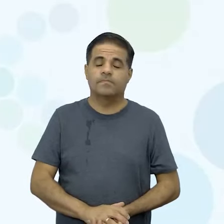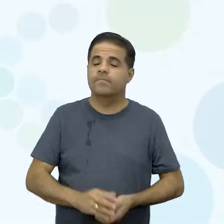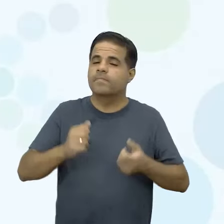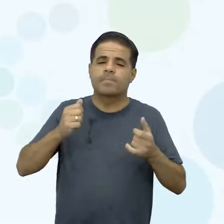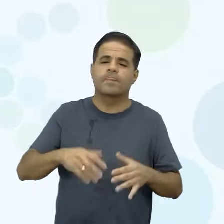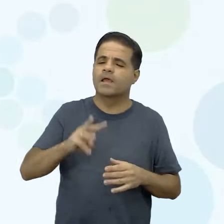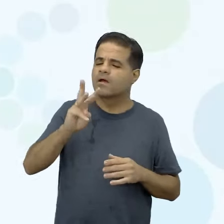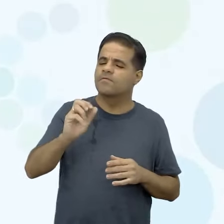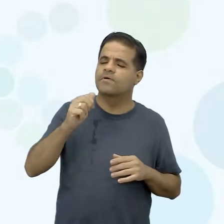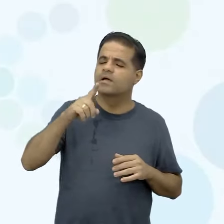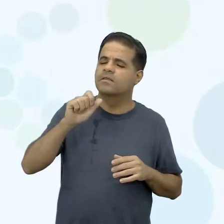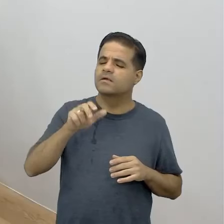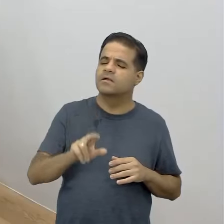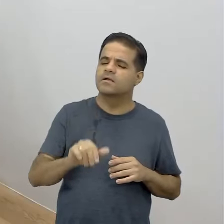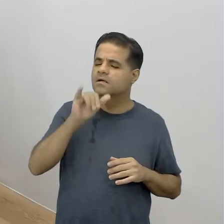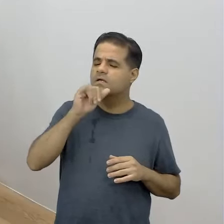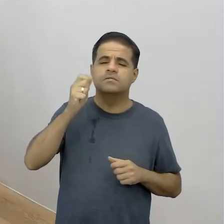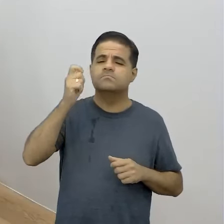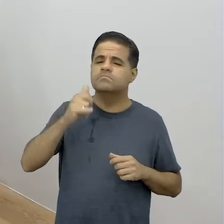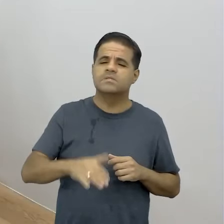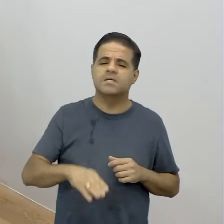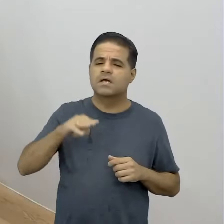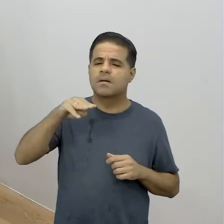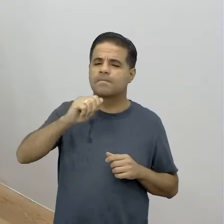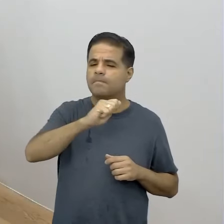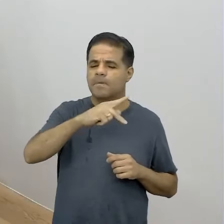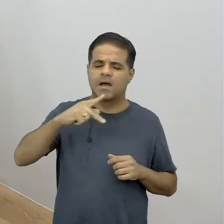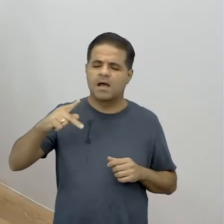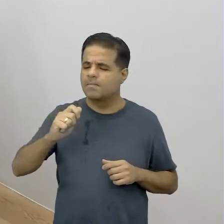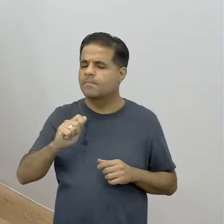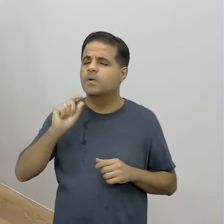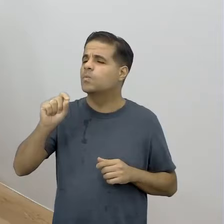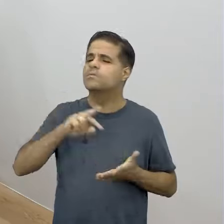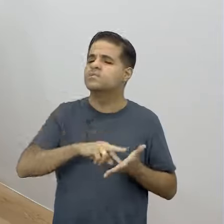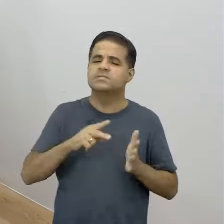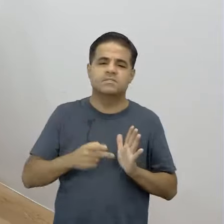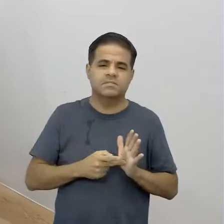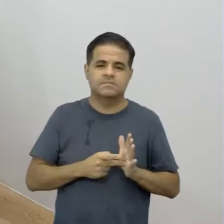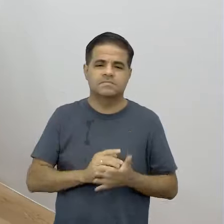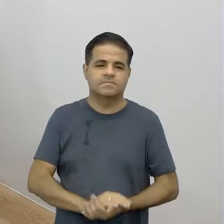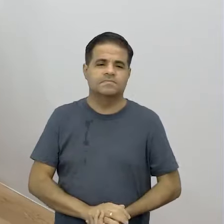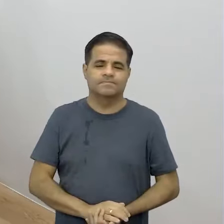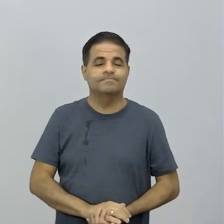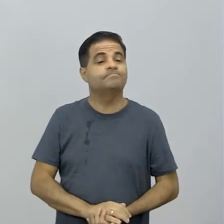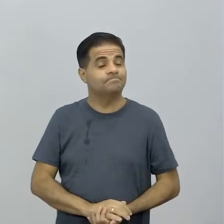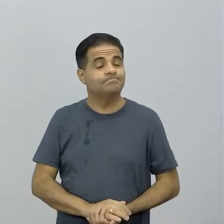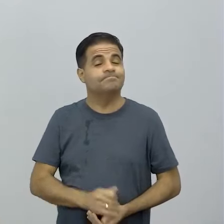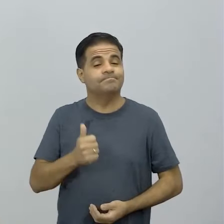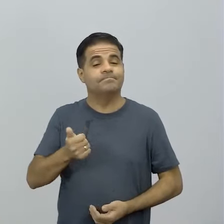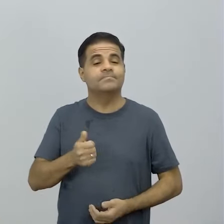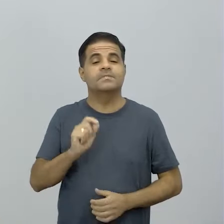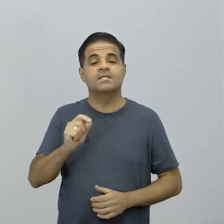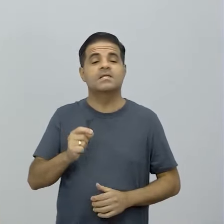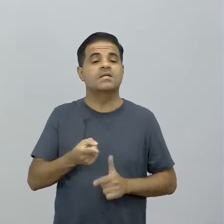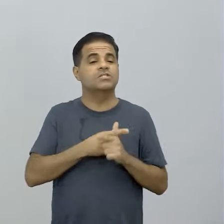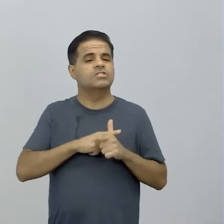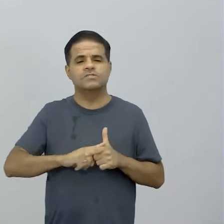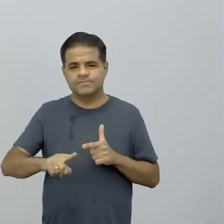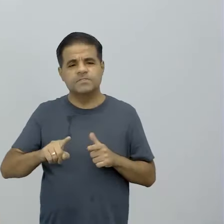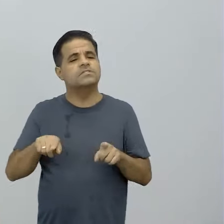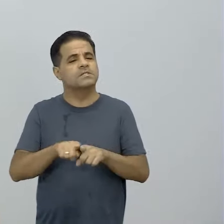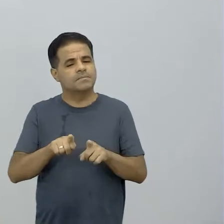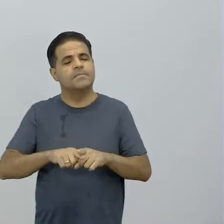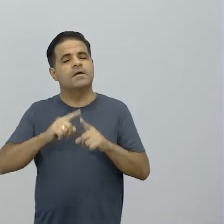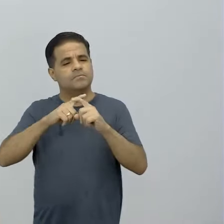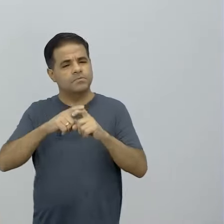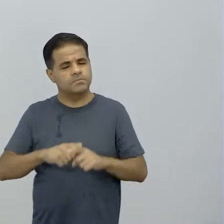gente aqui um pouquinho, então, o que é o mapa e tudo mais. Muito bem, Gisele. Quem divide, multiplica, né? O que significa